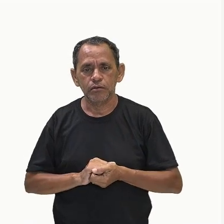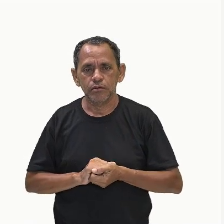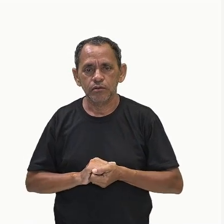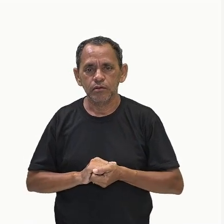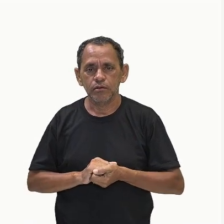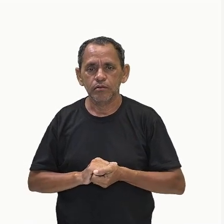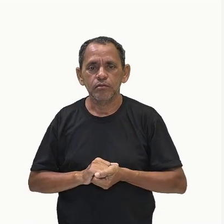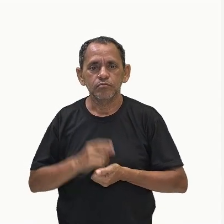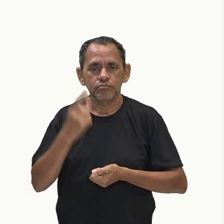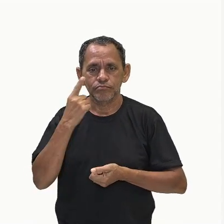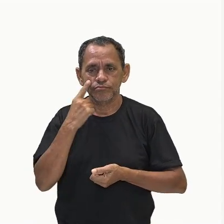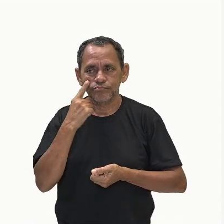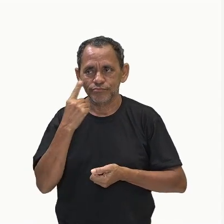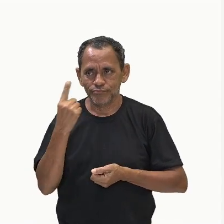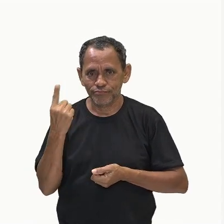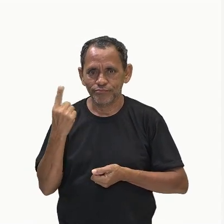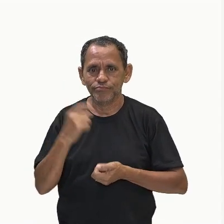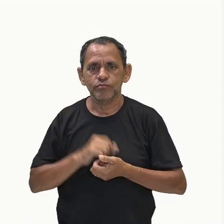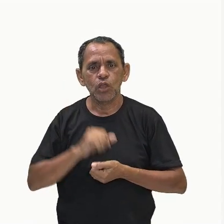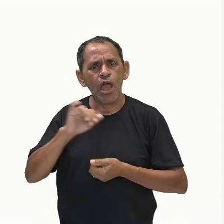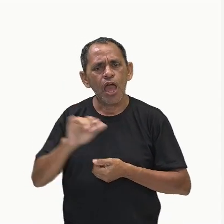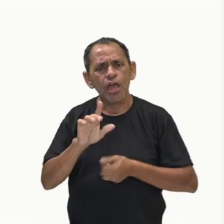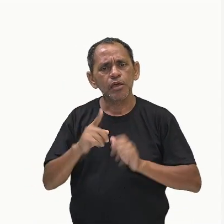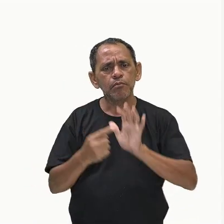por imagens, né? As